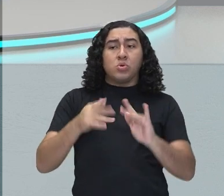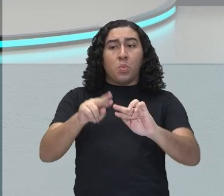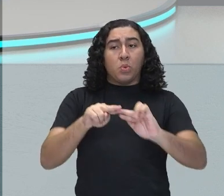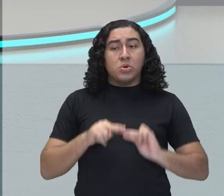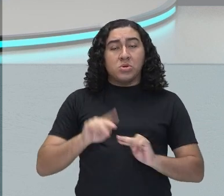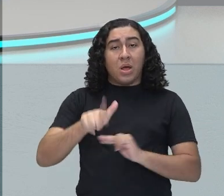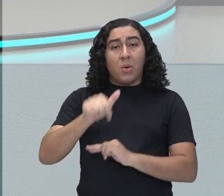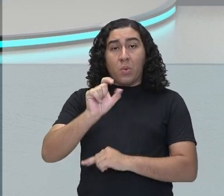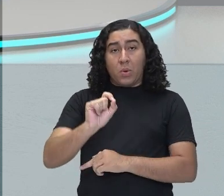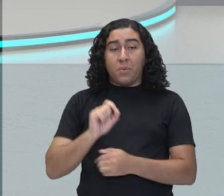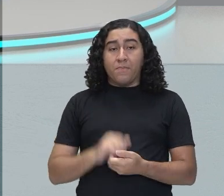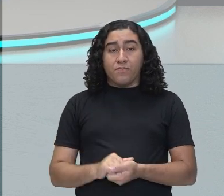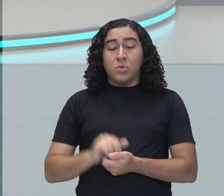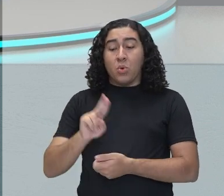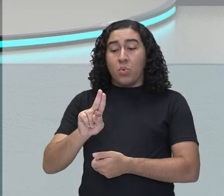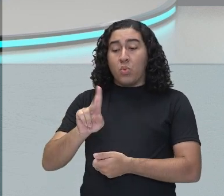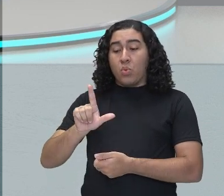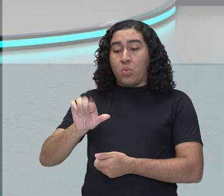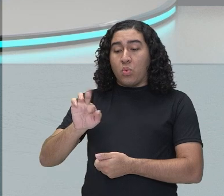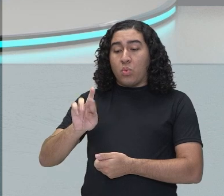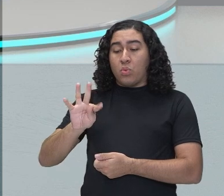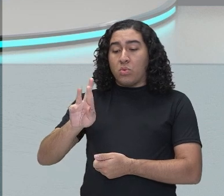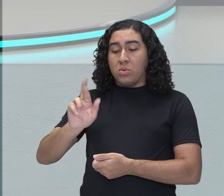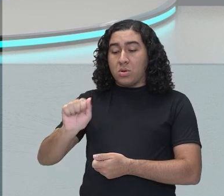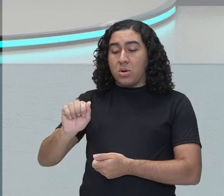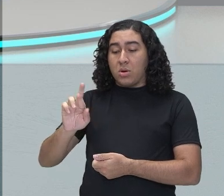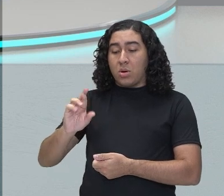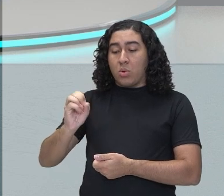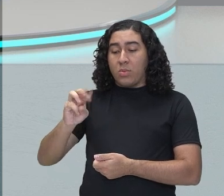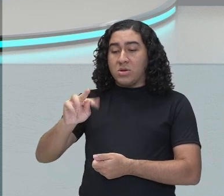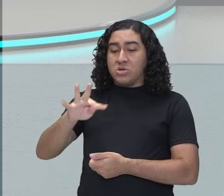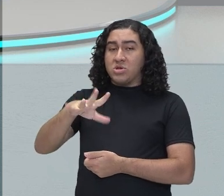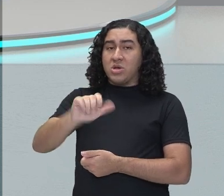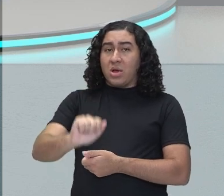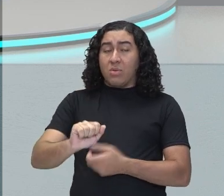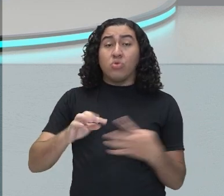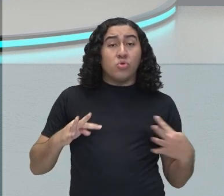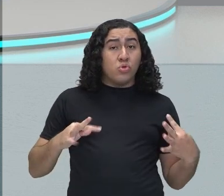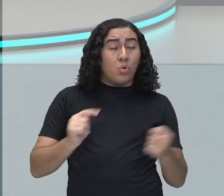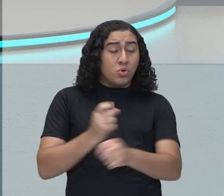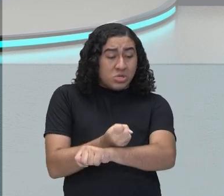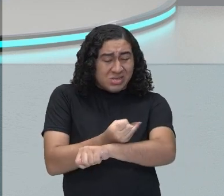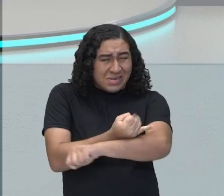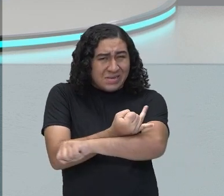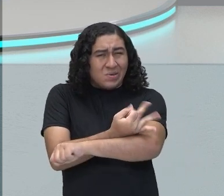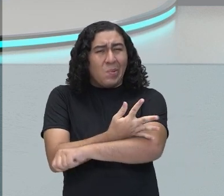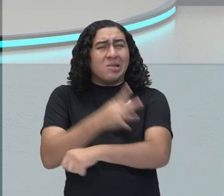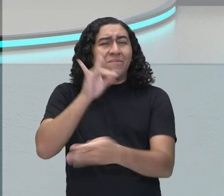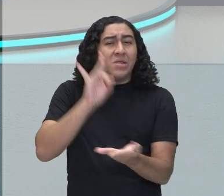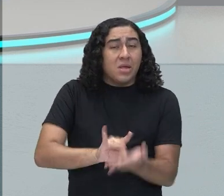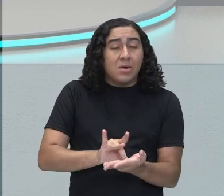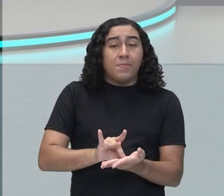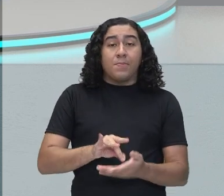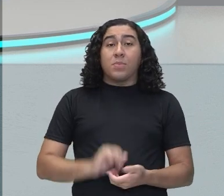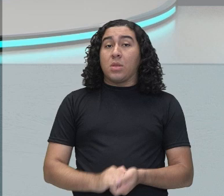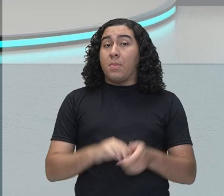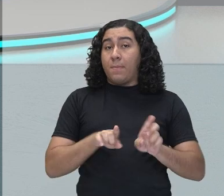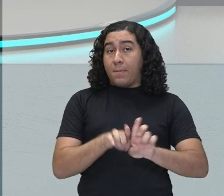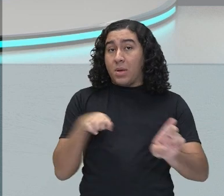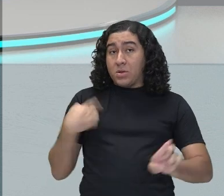de ultrarromântico, né? Tudo é em demasia. Mas a gente